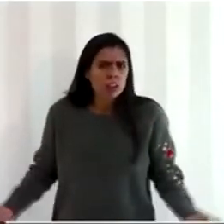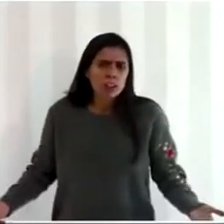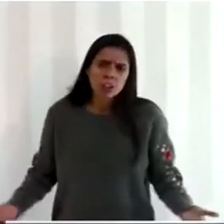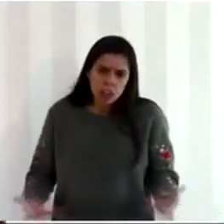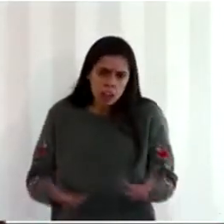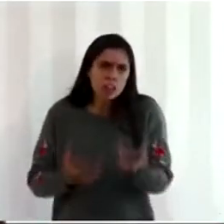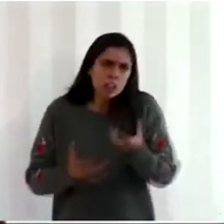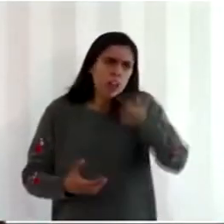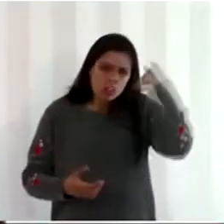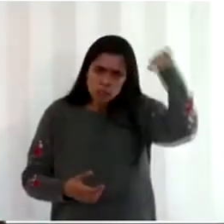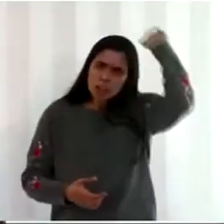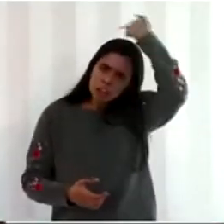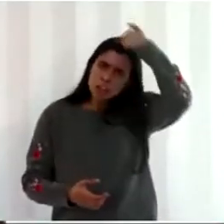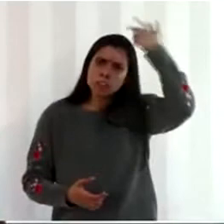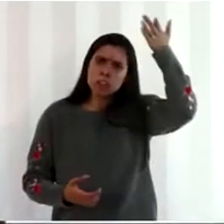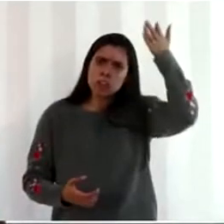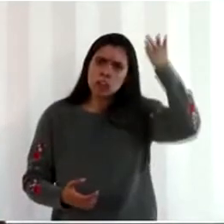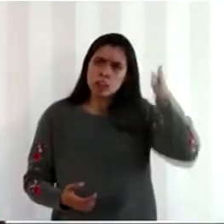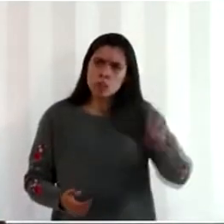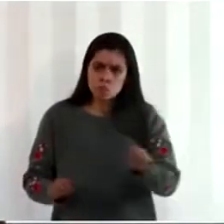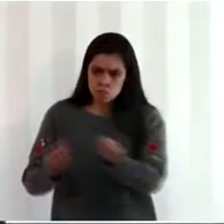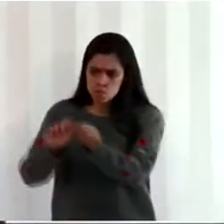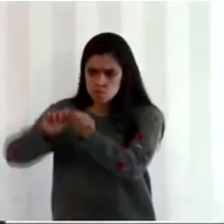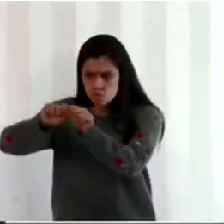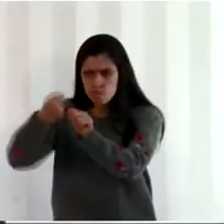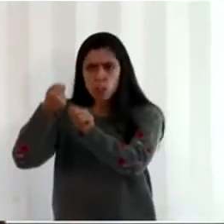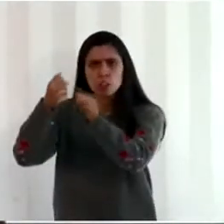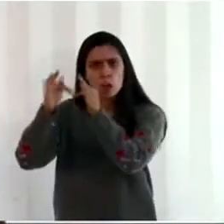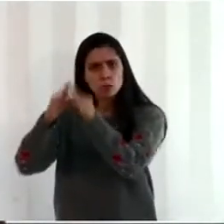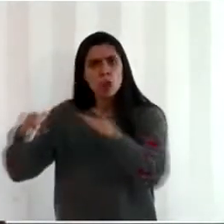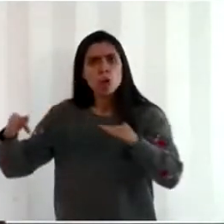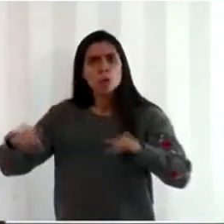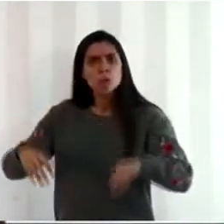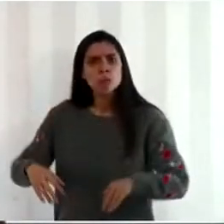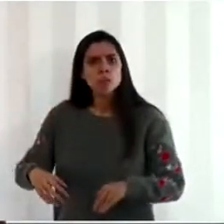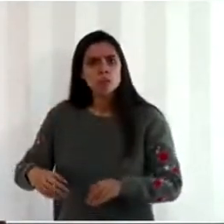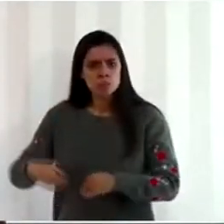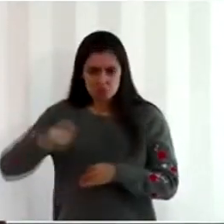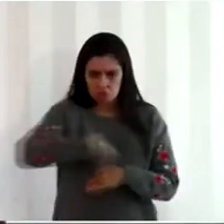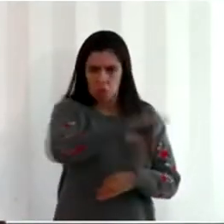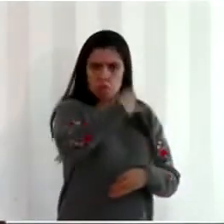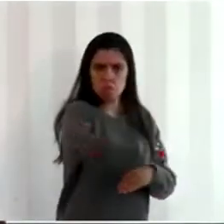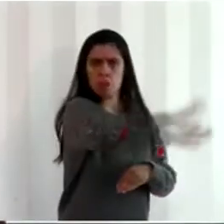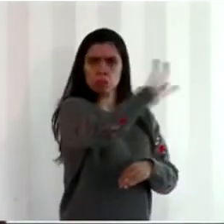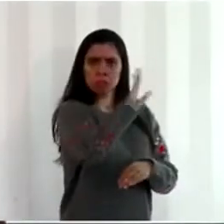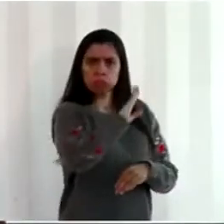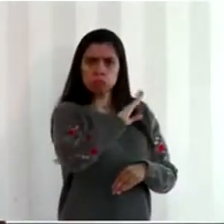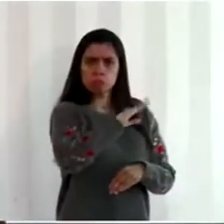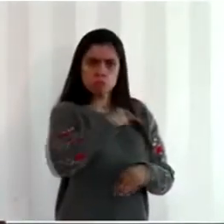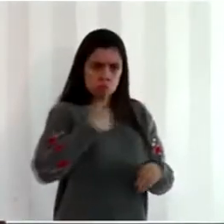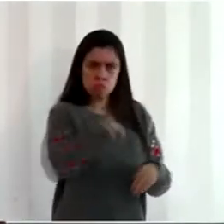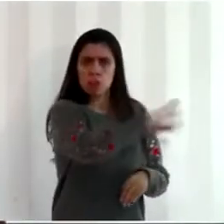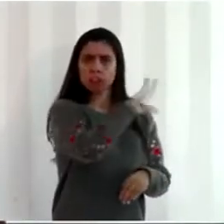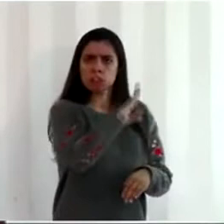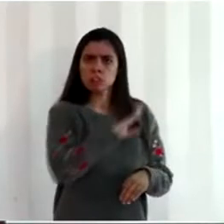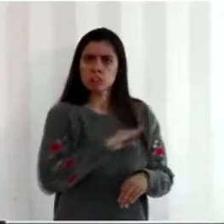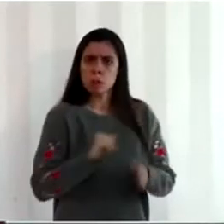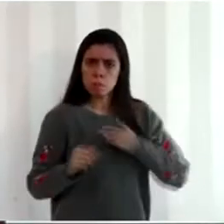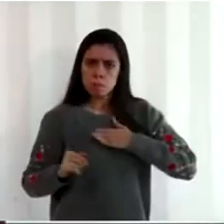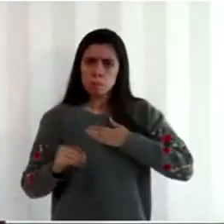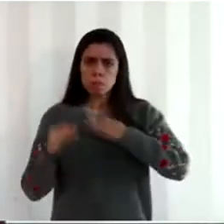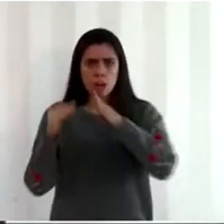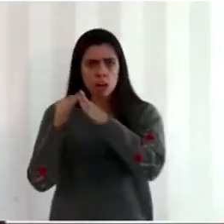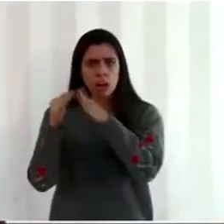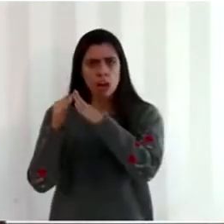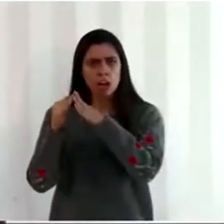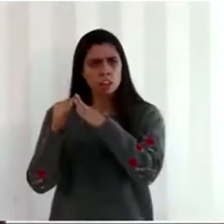pela boca do profeta: fechem as portas do templo, eu não quero que vocês entrem na minha casa, porque vocês